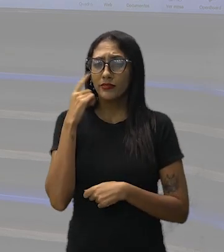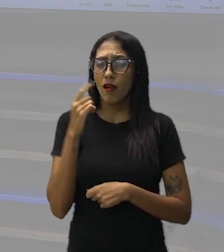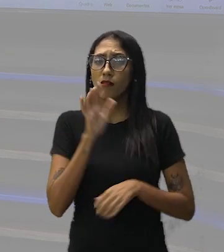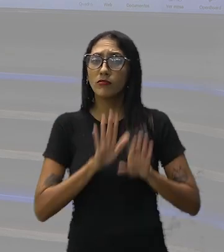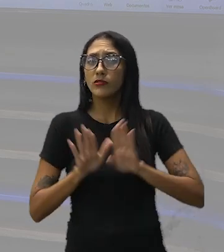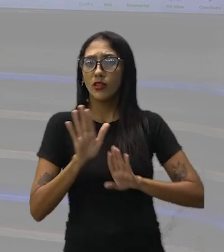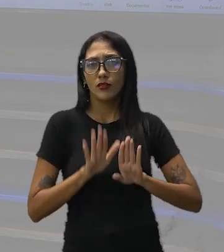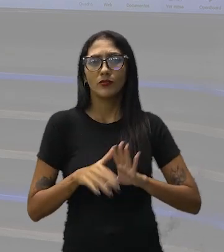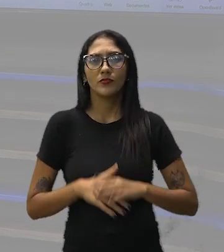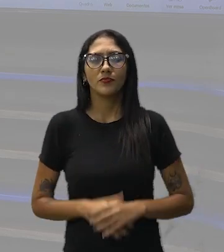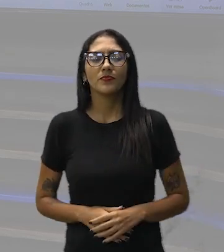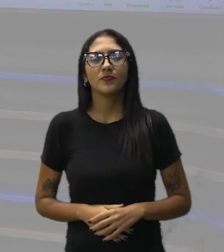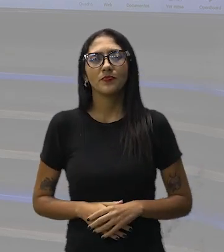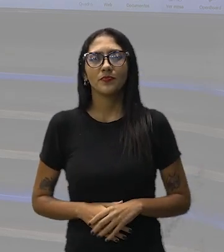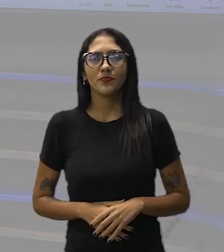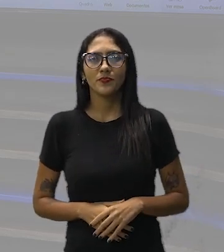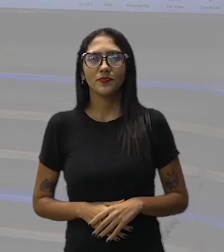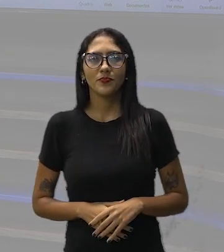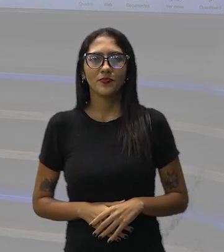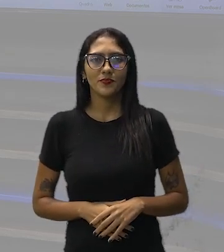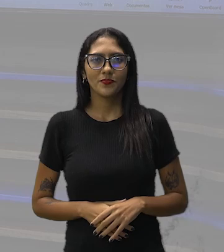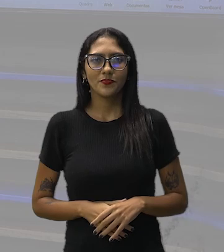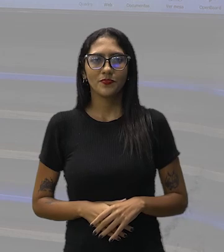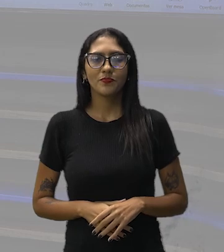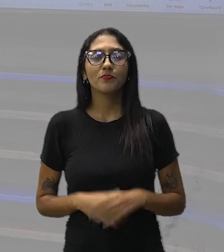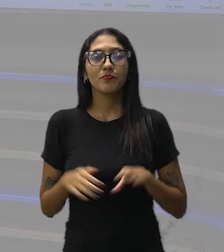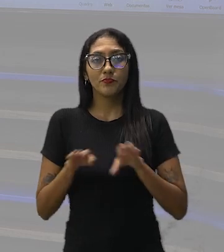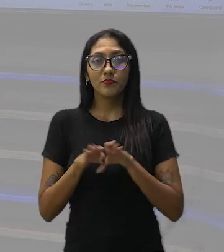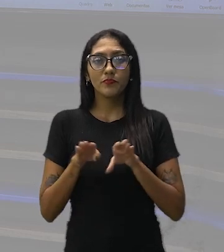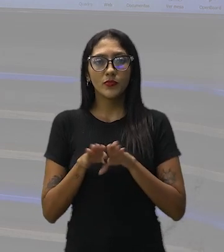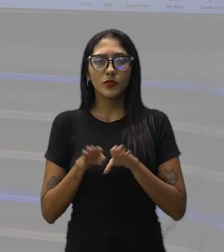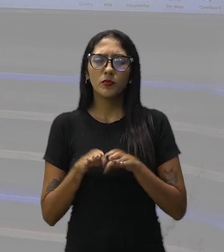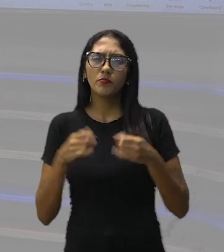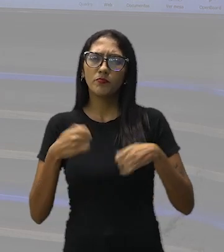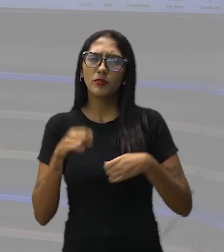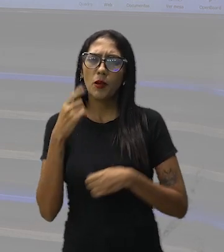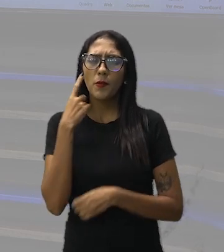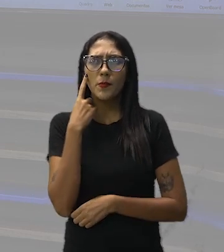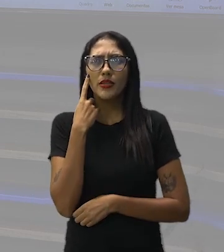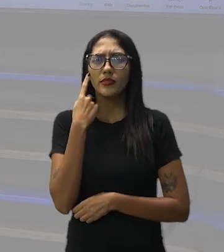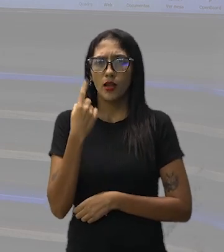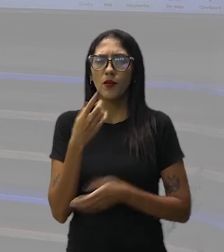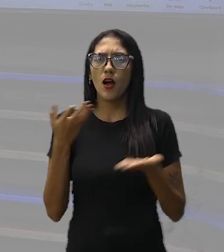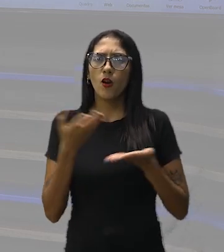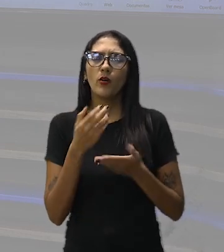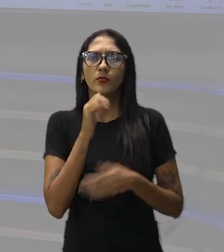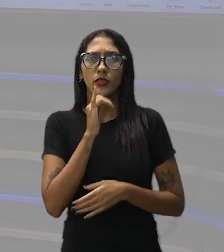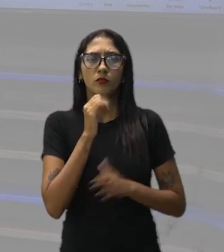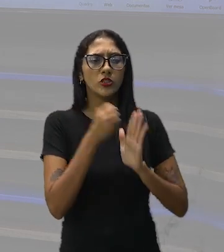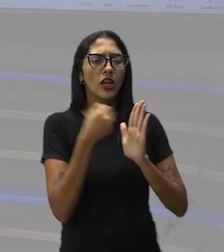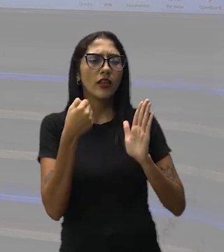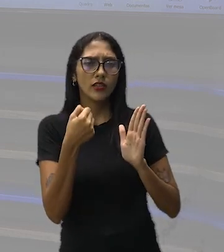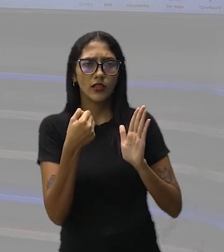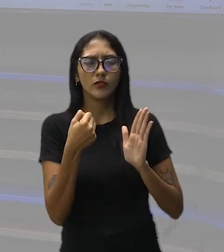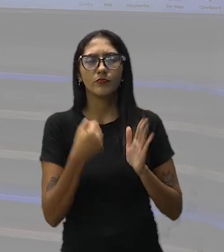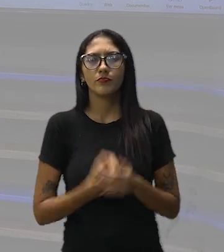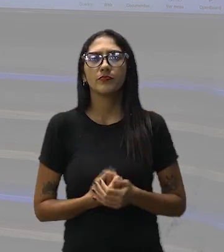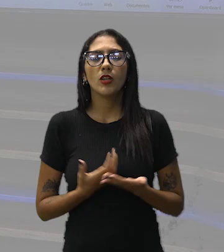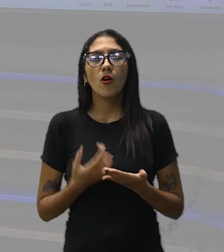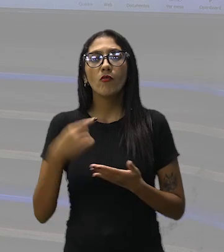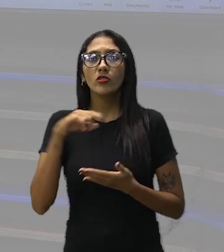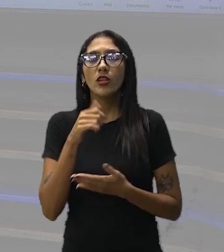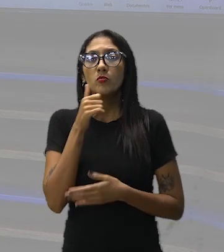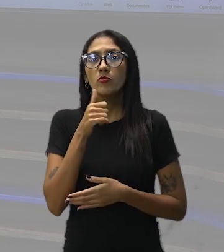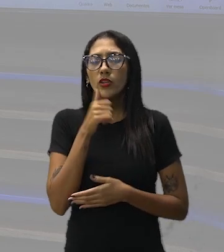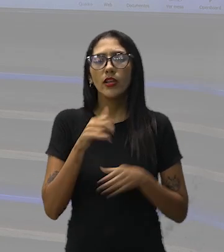produto. Além disso, também, você tem que verificar que, vamos pensar aqui em eletrodoméstico. Vamos supor que você, mulher, vai